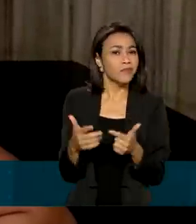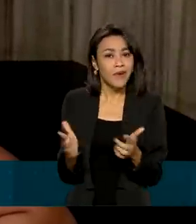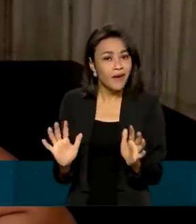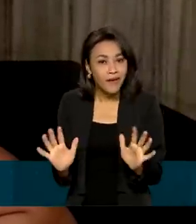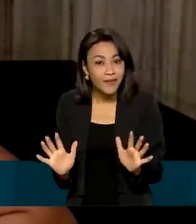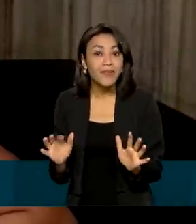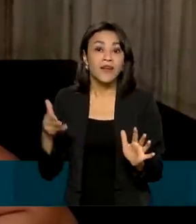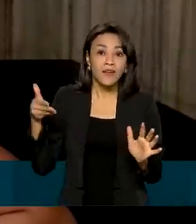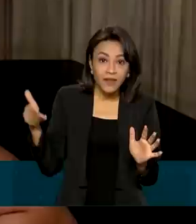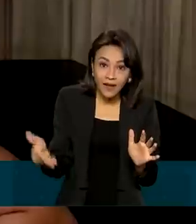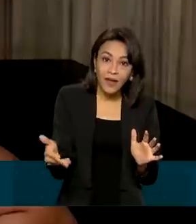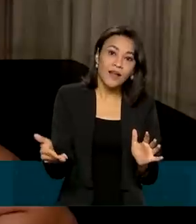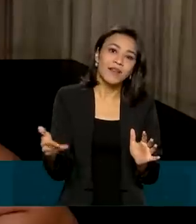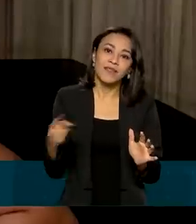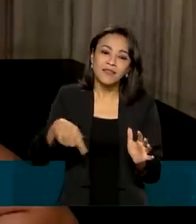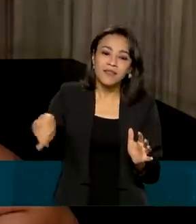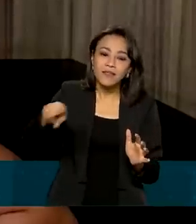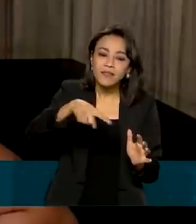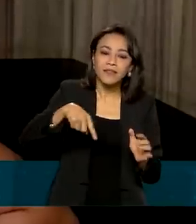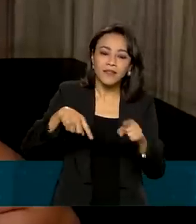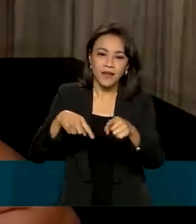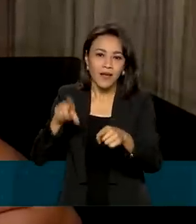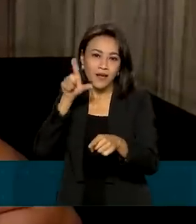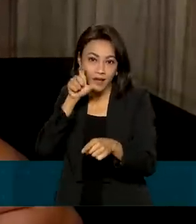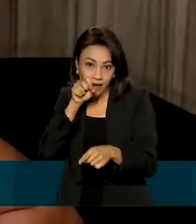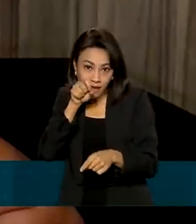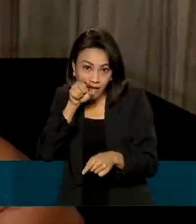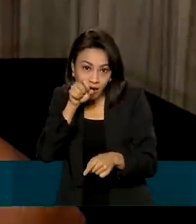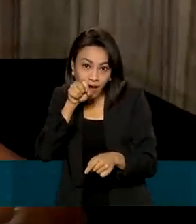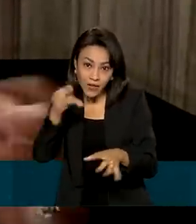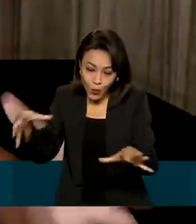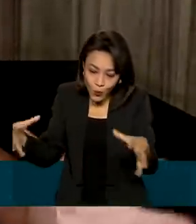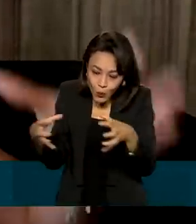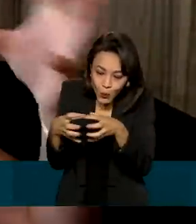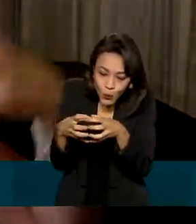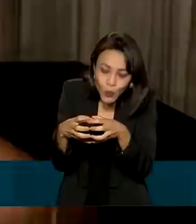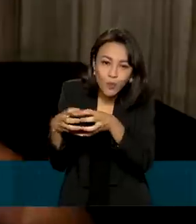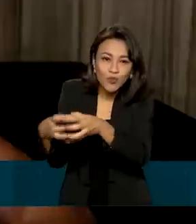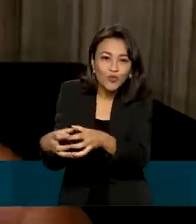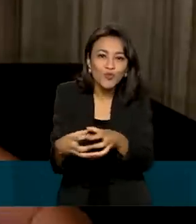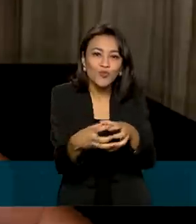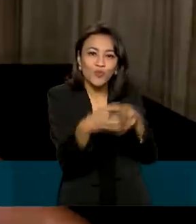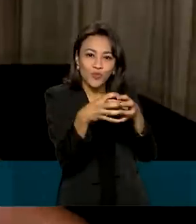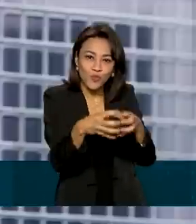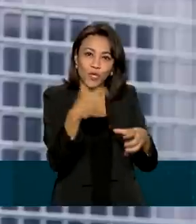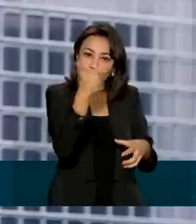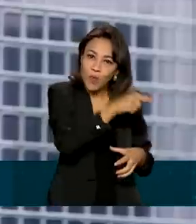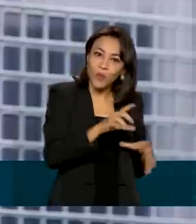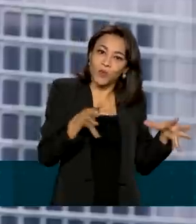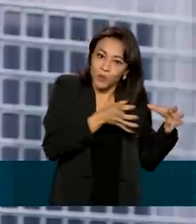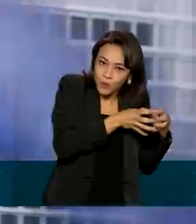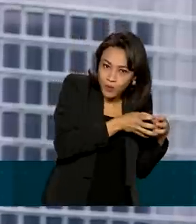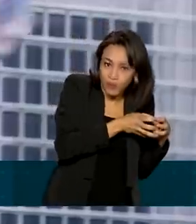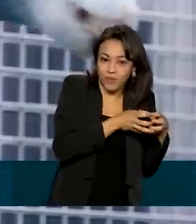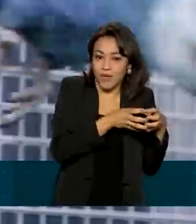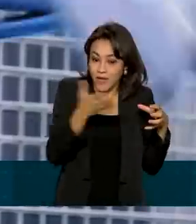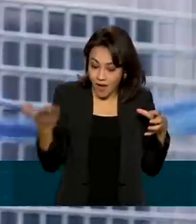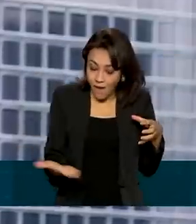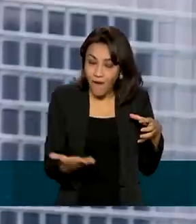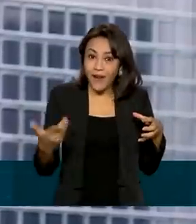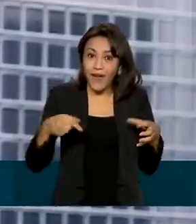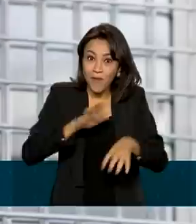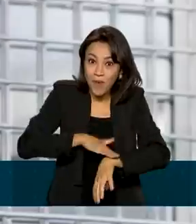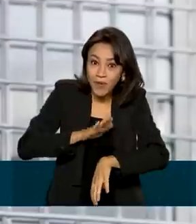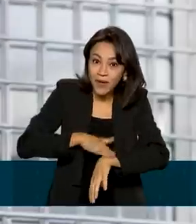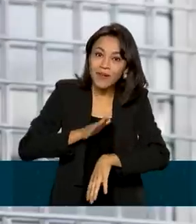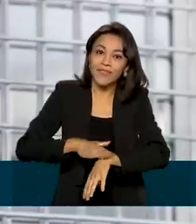elas se integraram como um grupo. E hoje elas estão como um grupo de ararinhas junto com um grupo de maracanãs. E agora chegou o grande